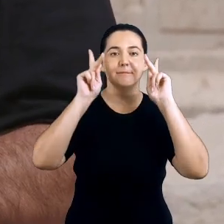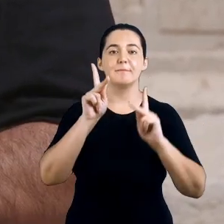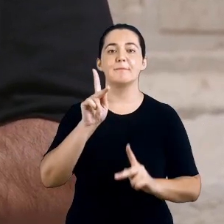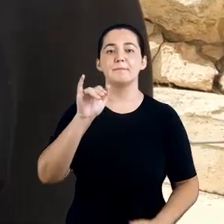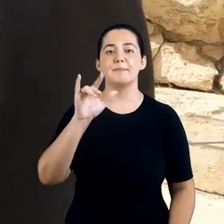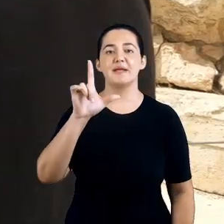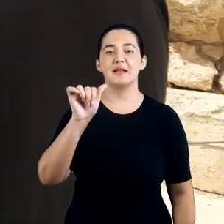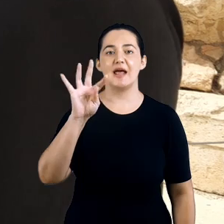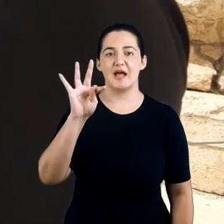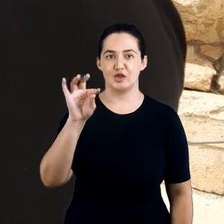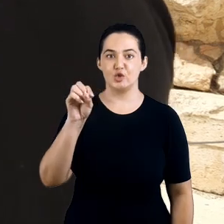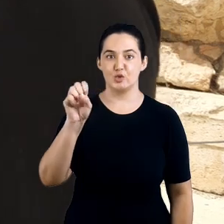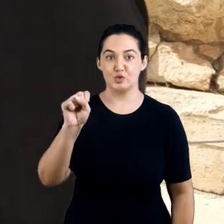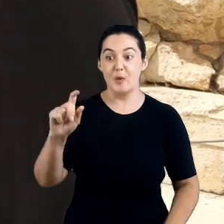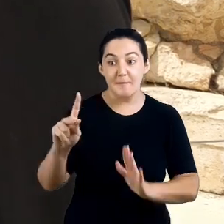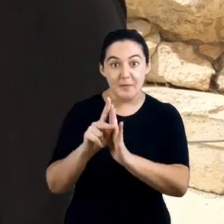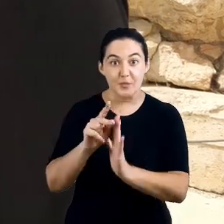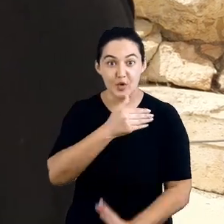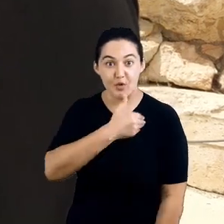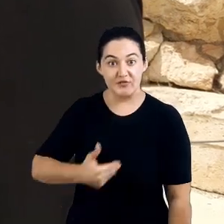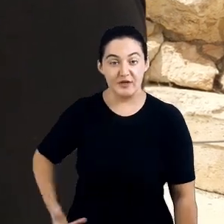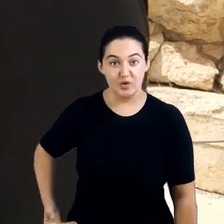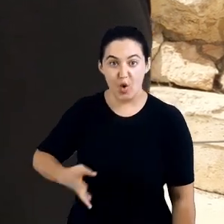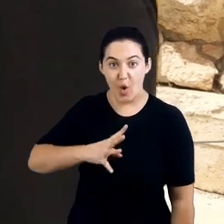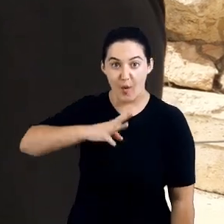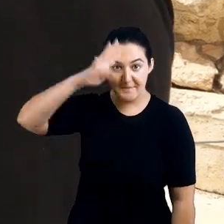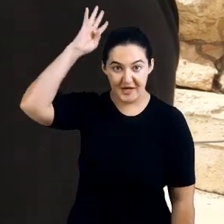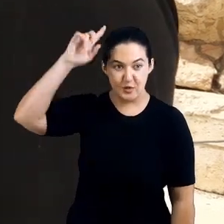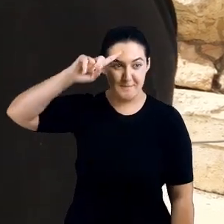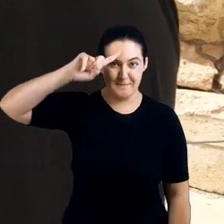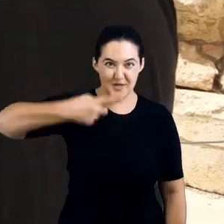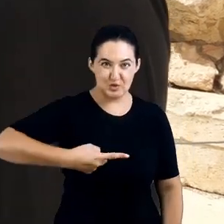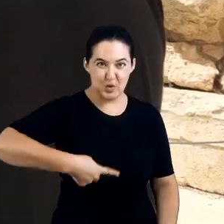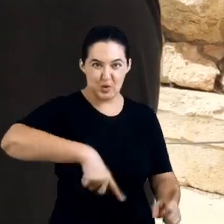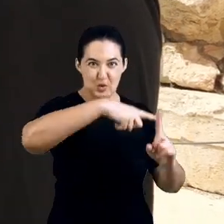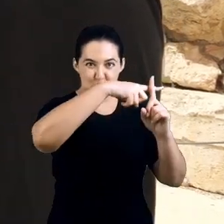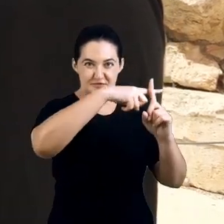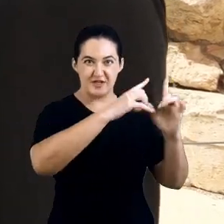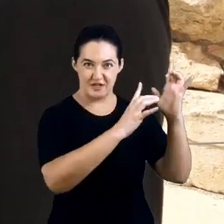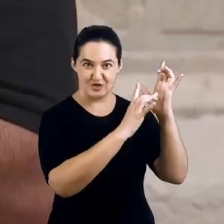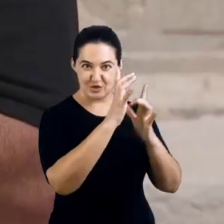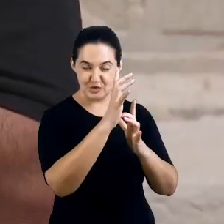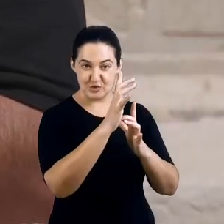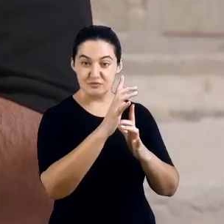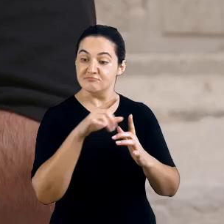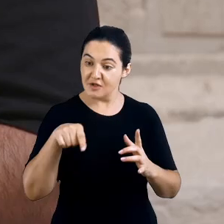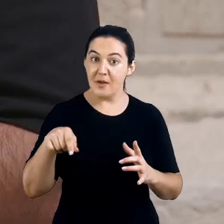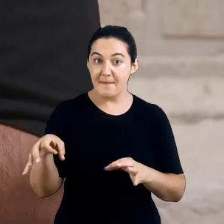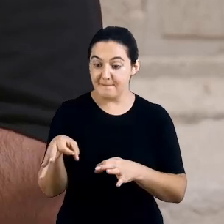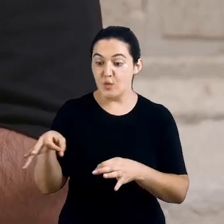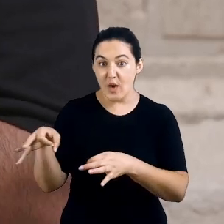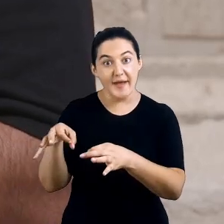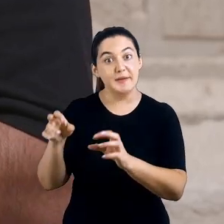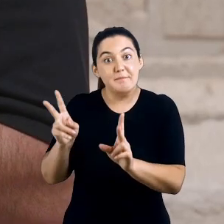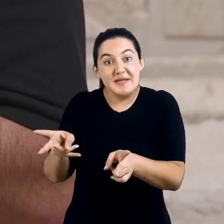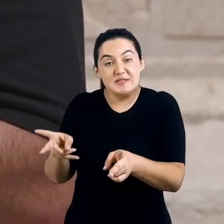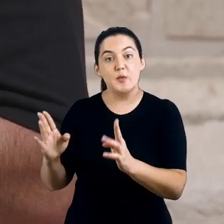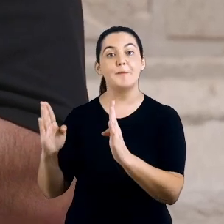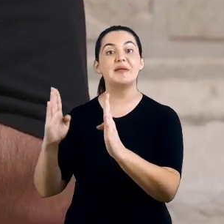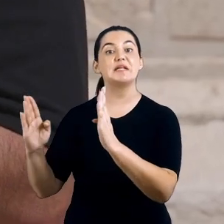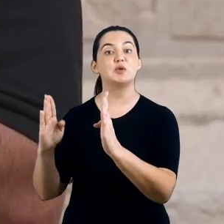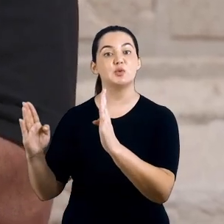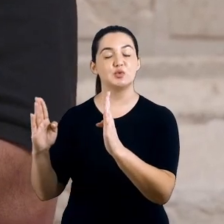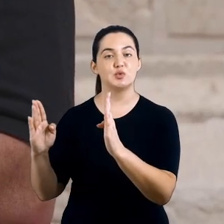Pilatos, aquele, o governador romano, que crucificou Jesus. E isso é impressionante, porque até